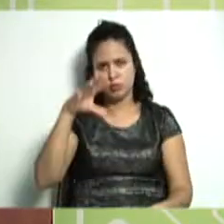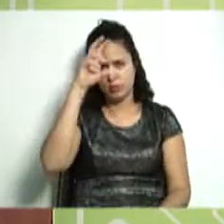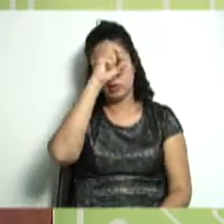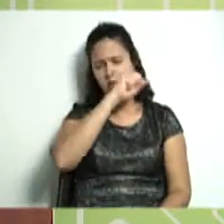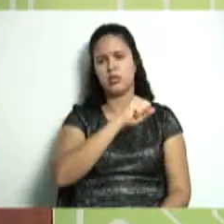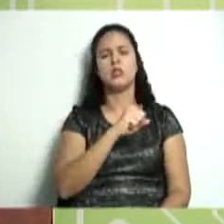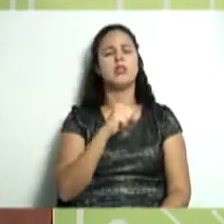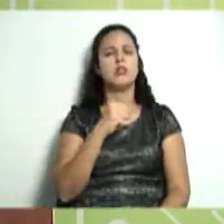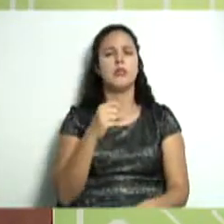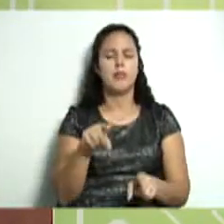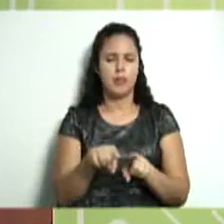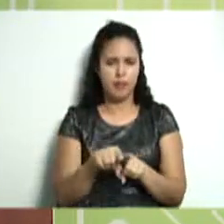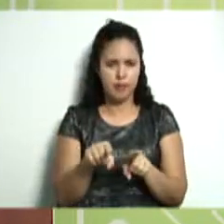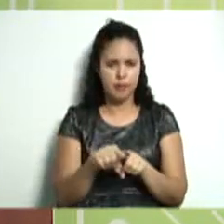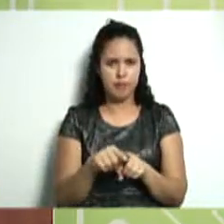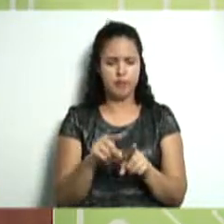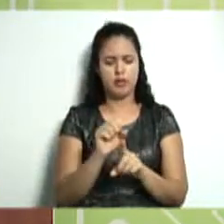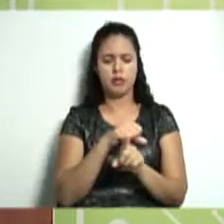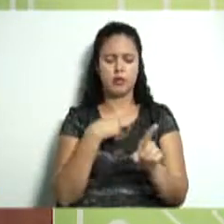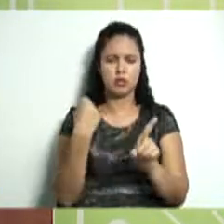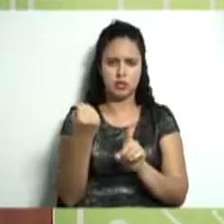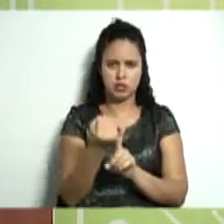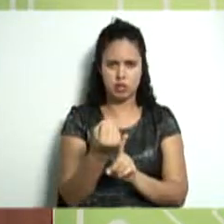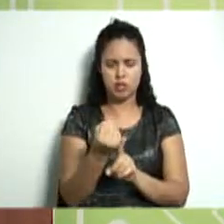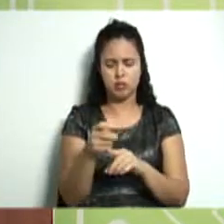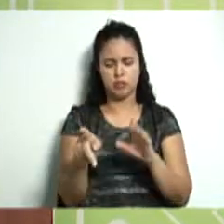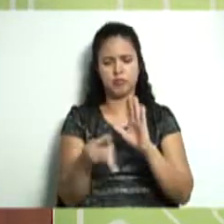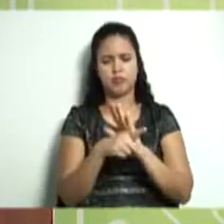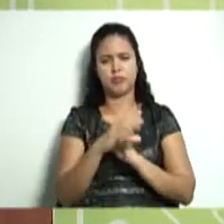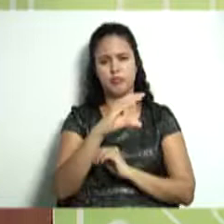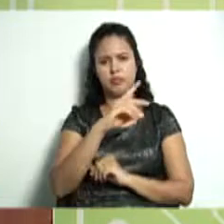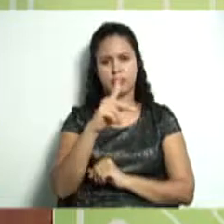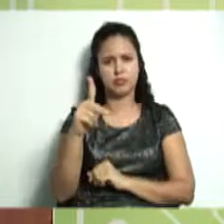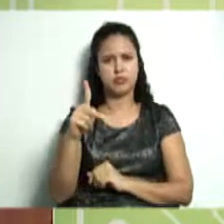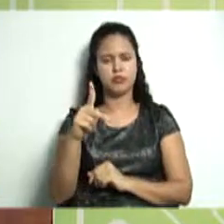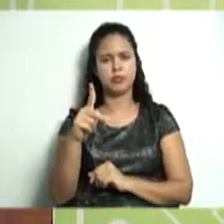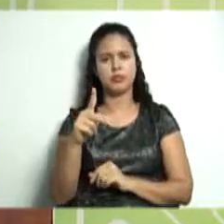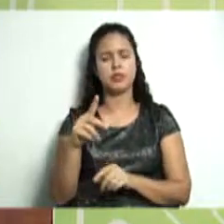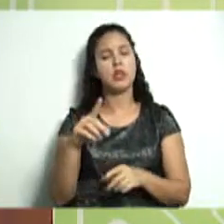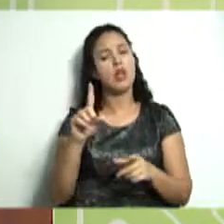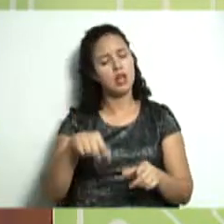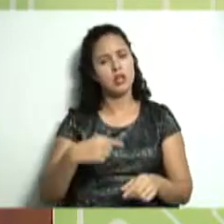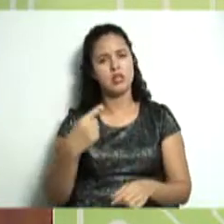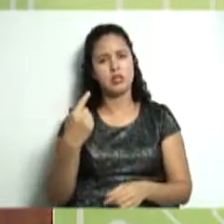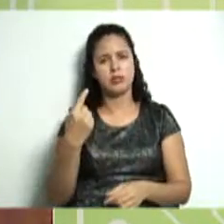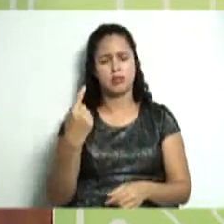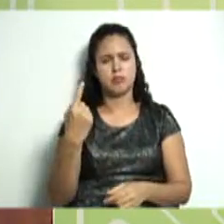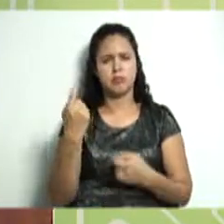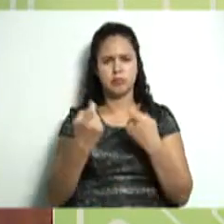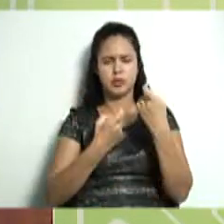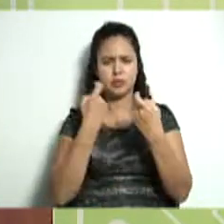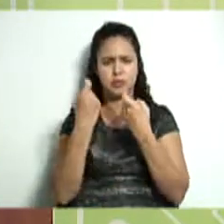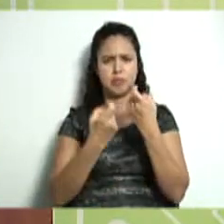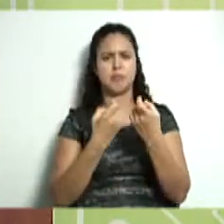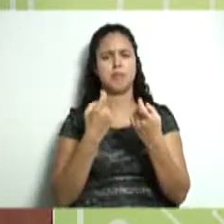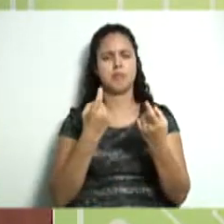podem participar dos processos sociais da cooperativa, e essa dinâmica faz com